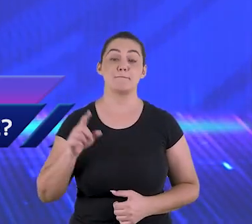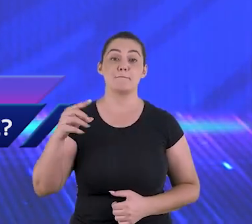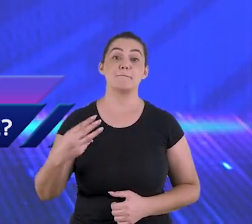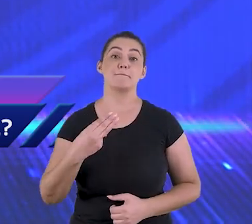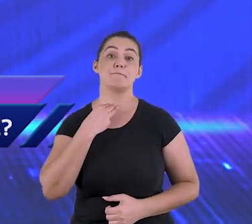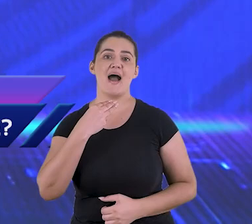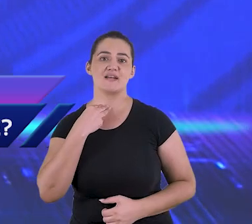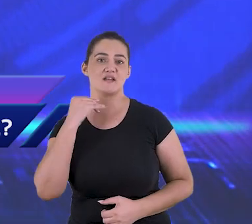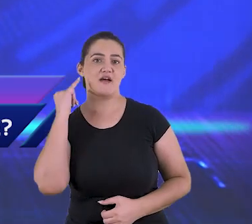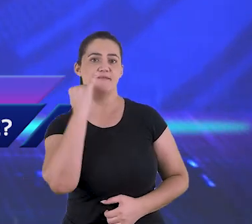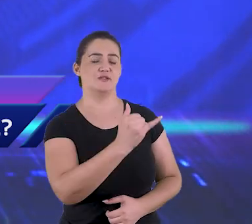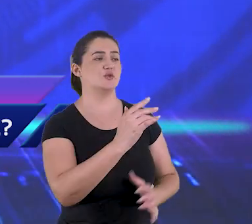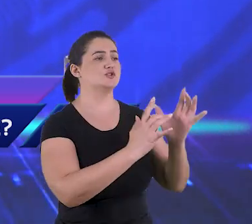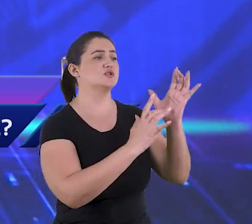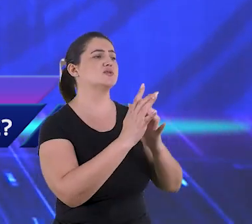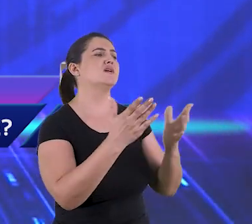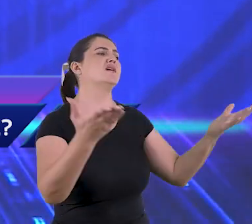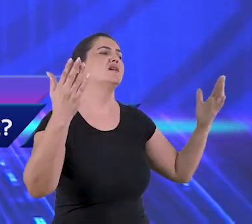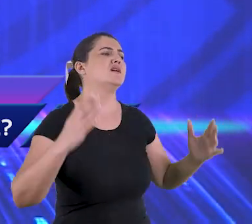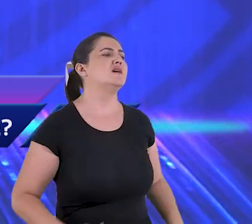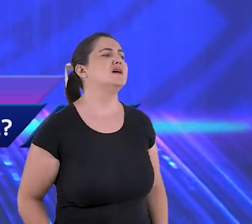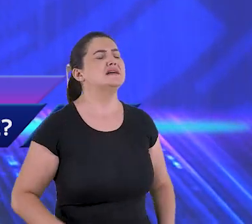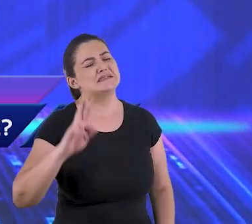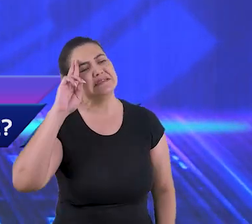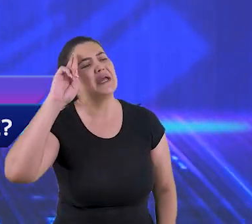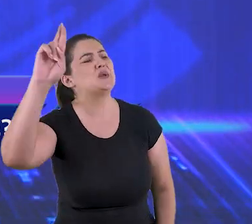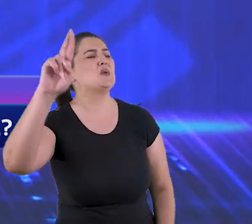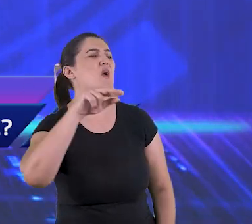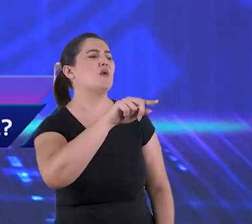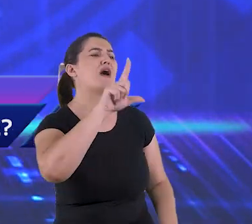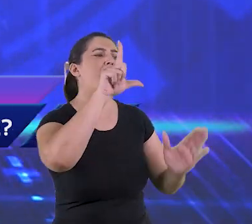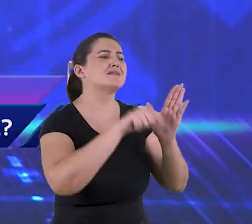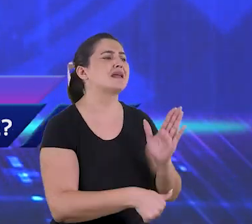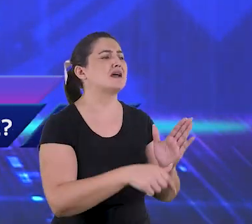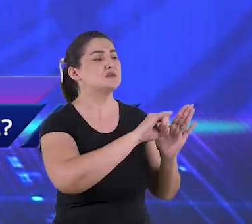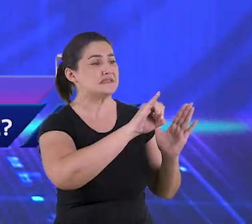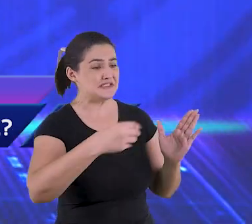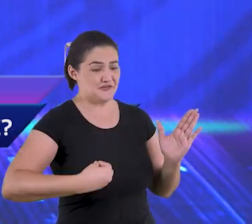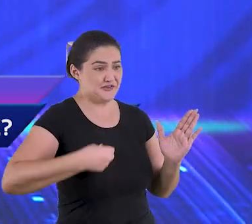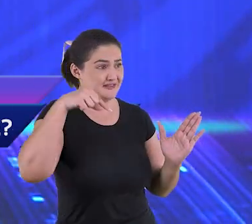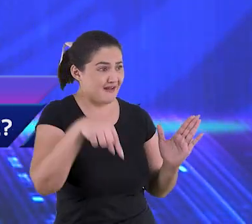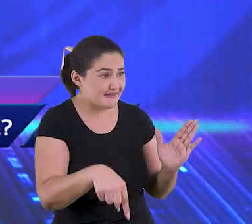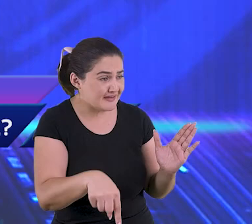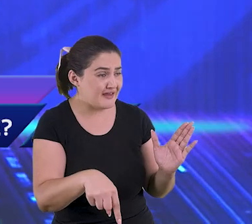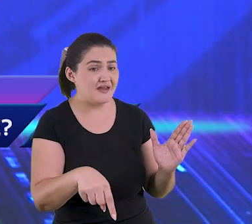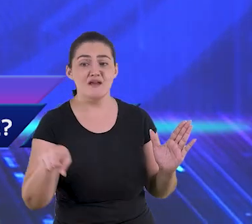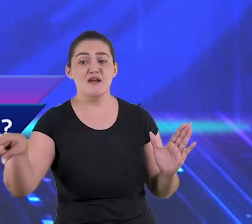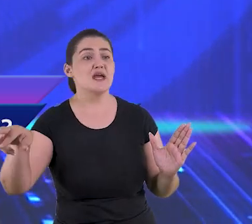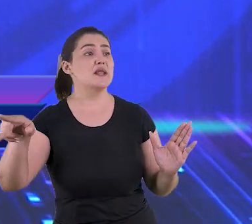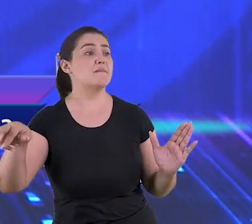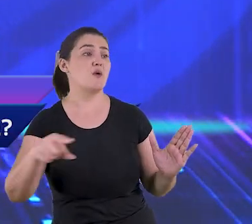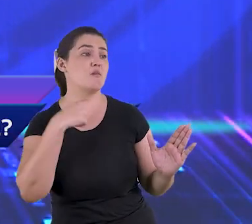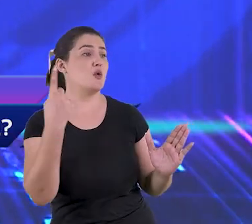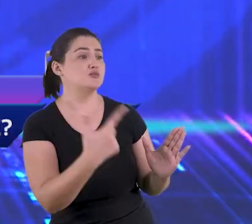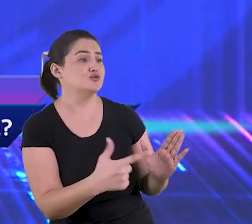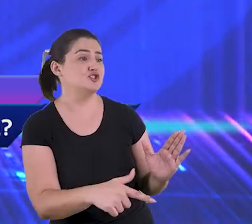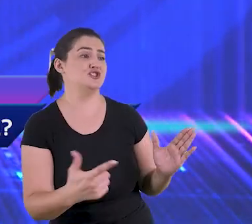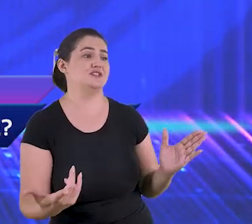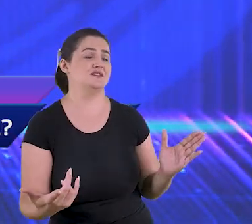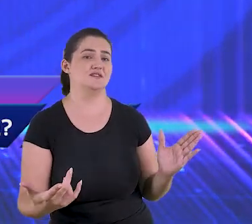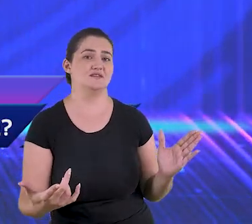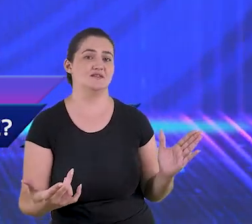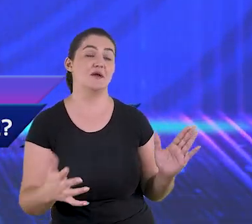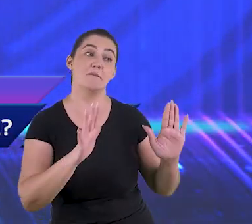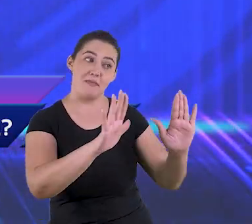11 do Evangelho de João. Disse, pois, Marta a Jesus: Senhor, se estiveras aqui, não